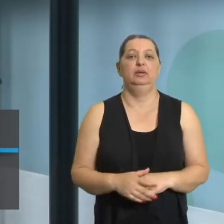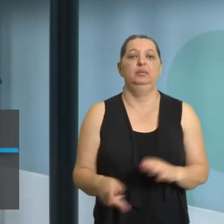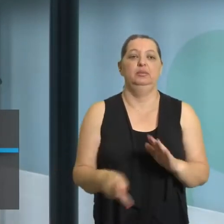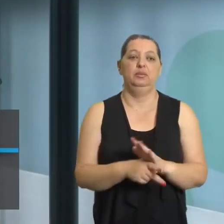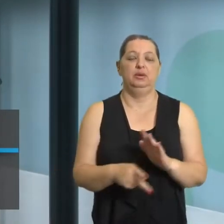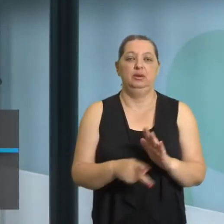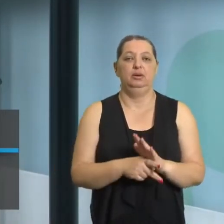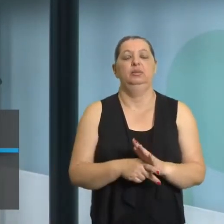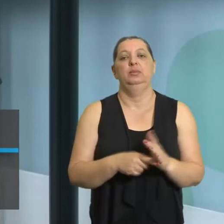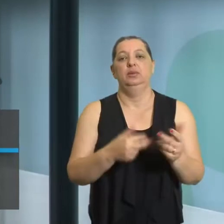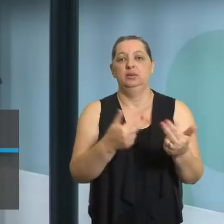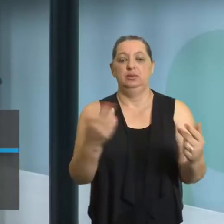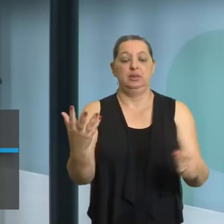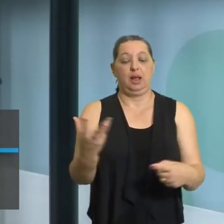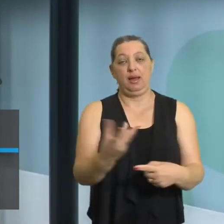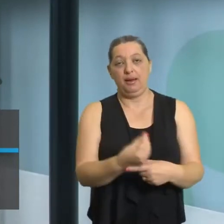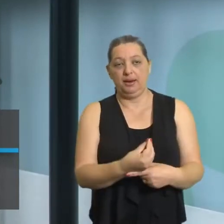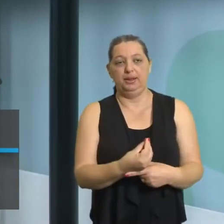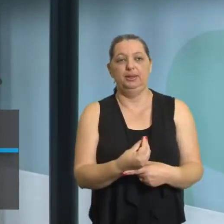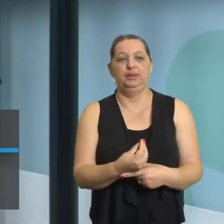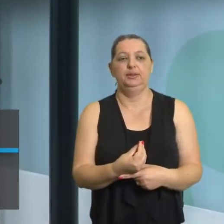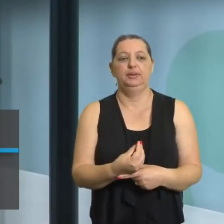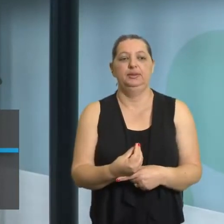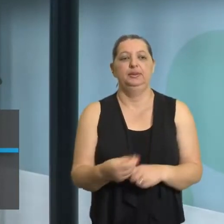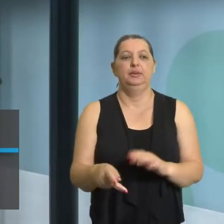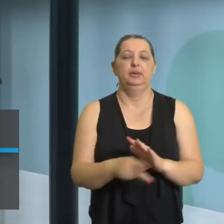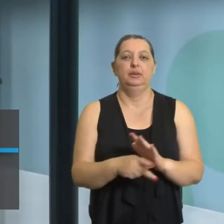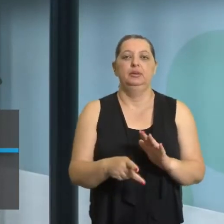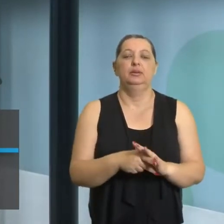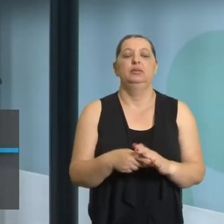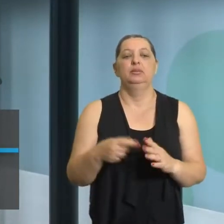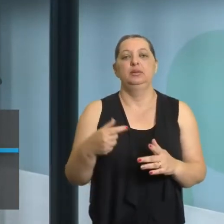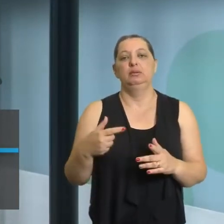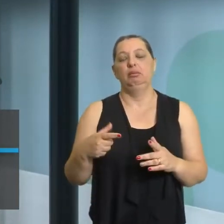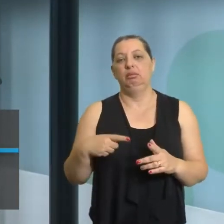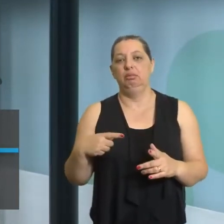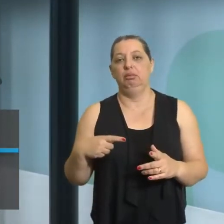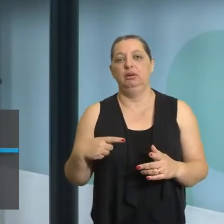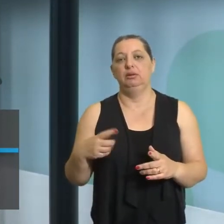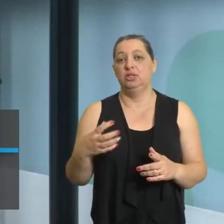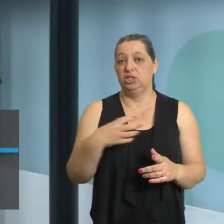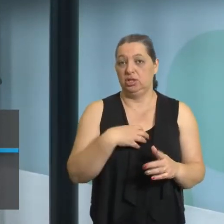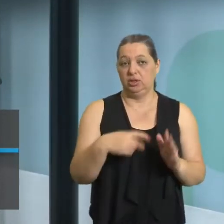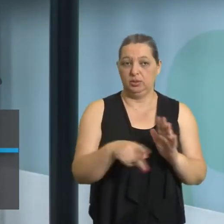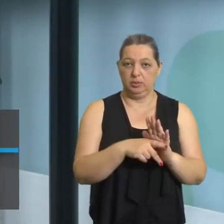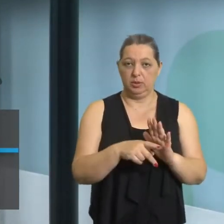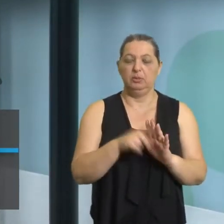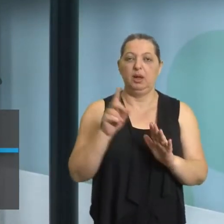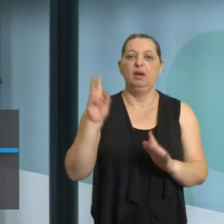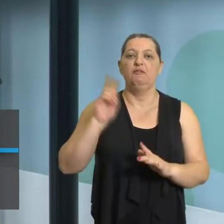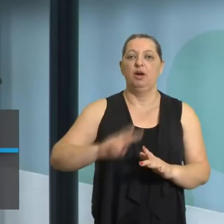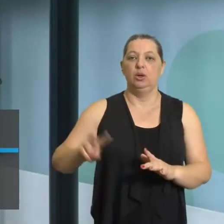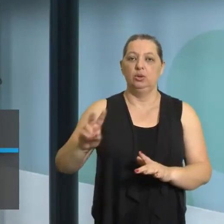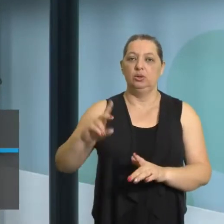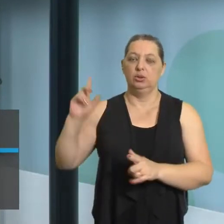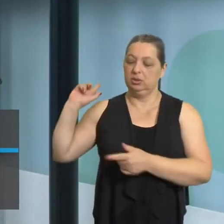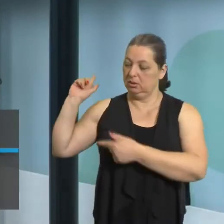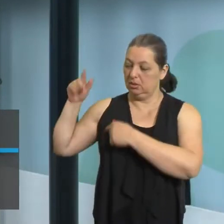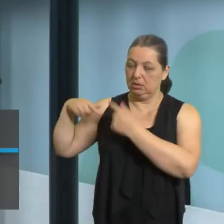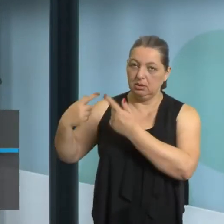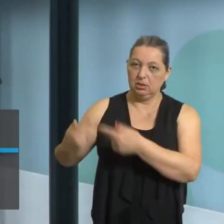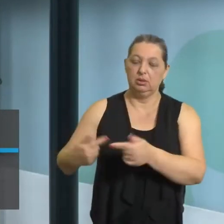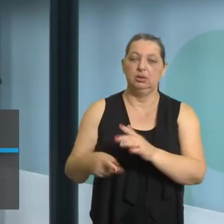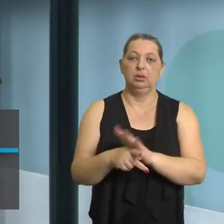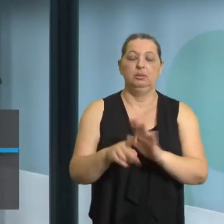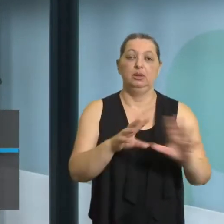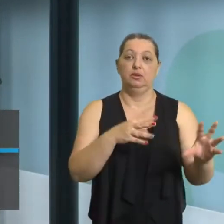vou dar valor para uma coisa bem pesada na amizade são valores que eu herdei na minha família que eu herdei dos meus amigos e